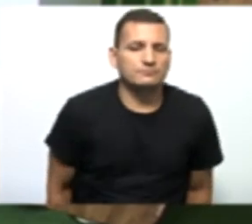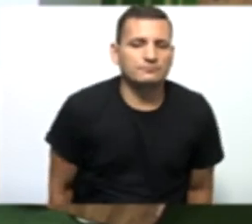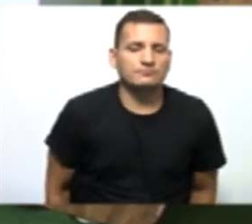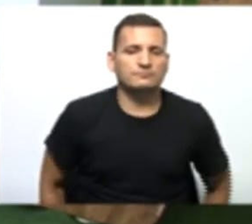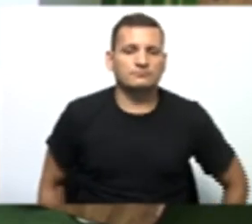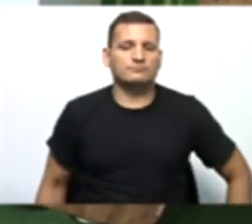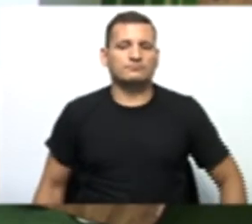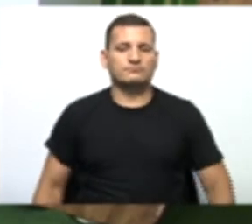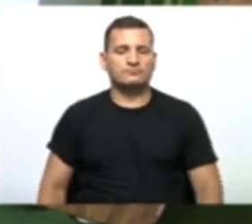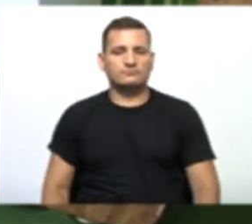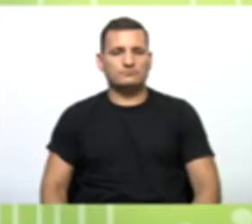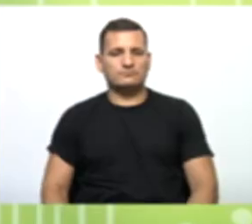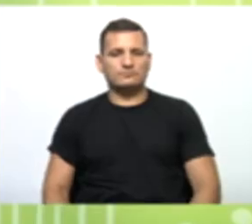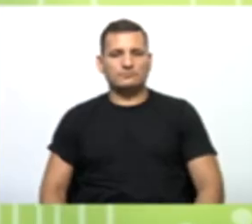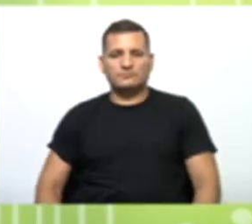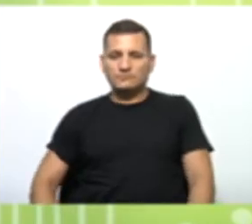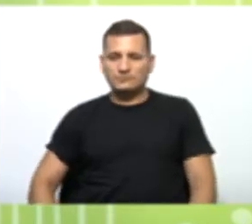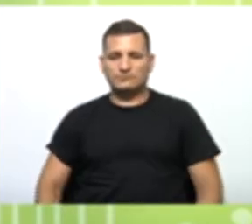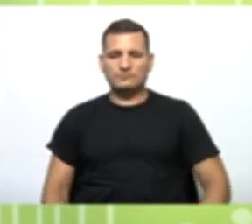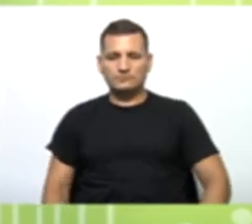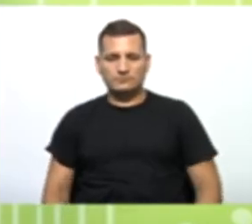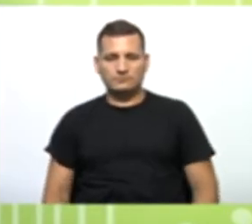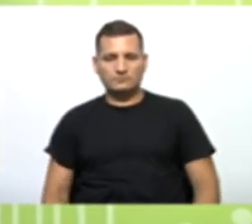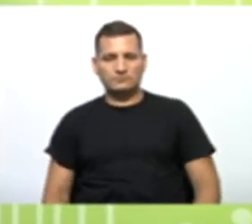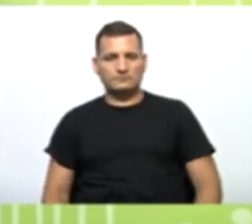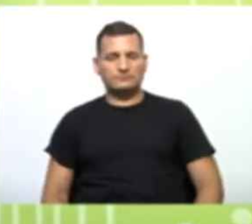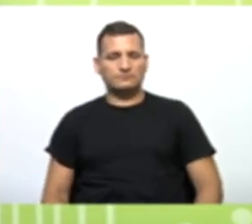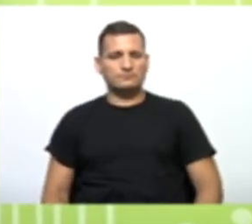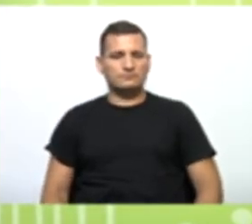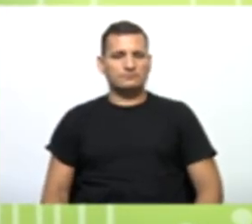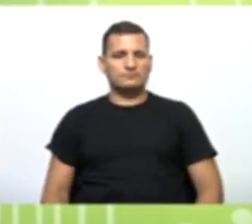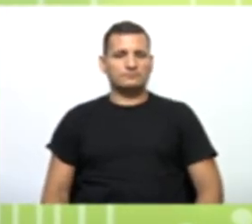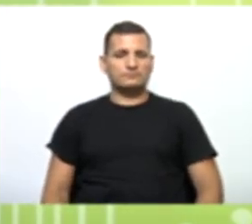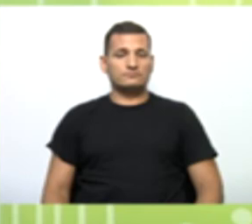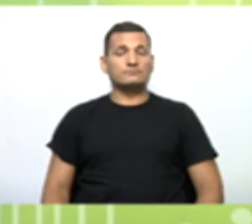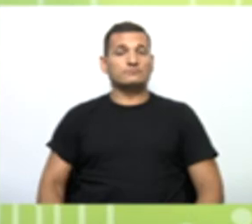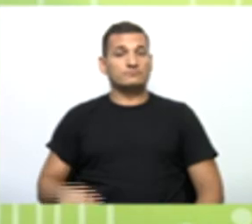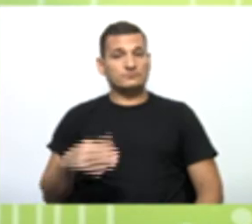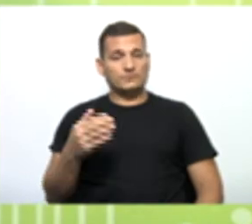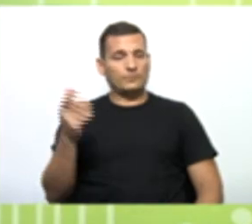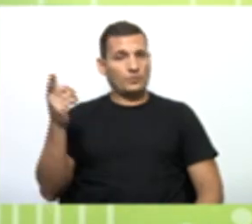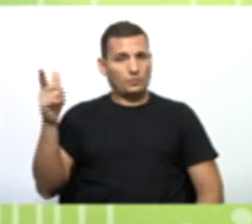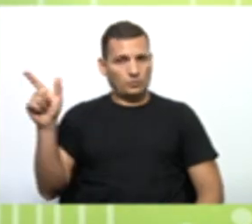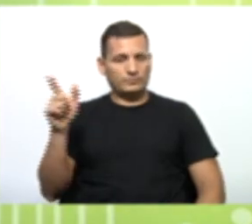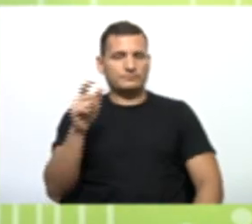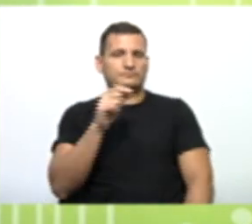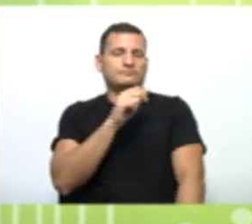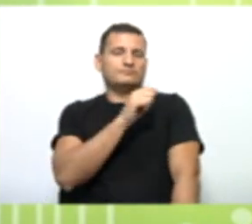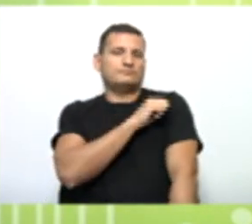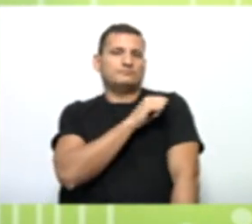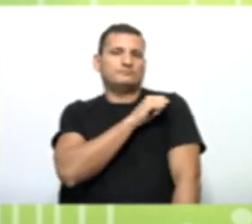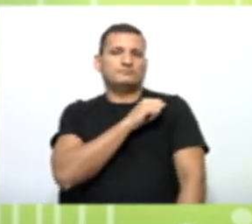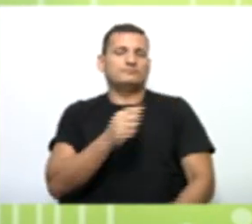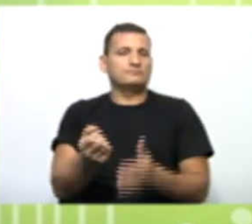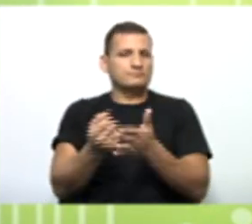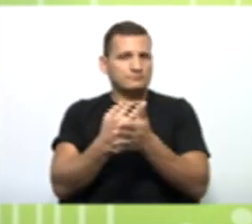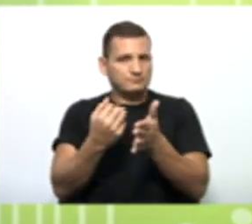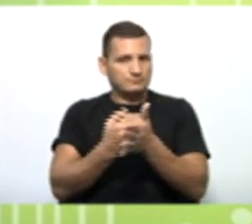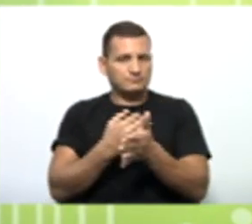eu não sei. Certo. Gente, ó, esses outras contribuições eu vou estar compartilhando, né? Eu vou